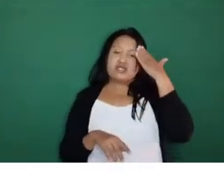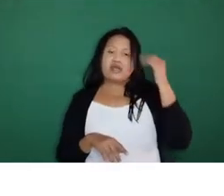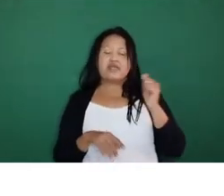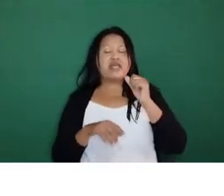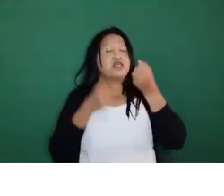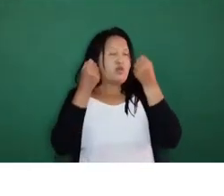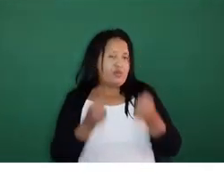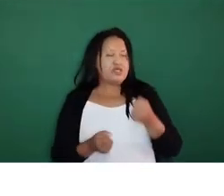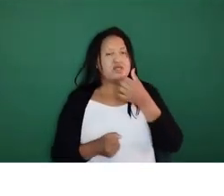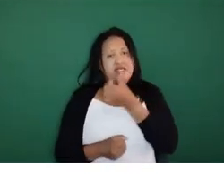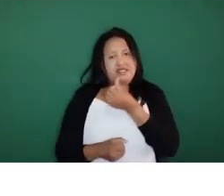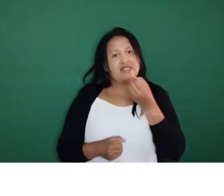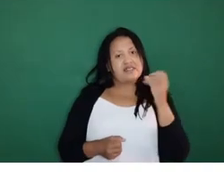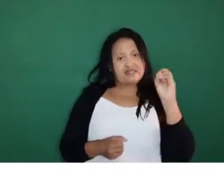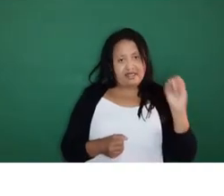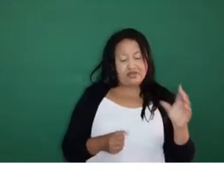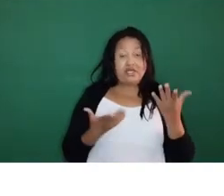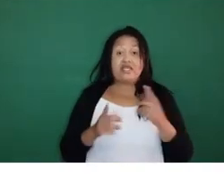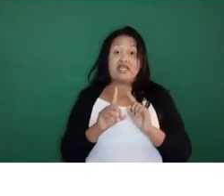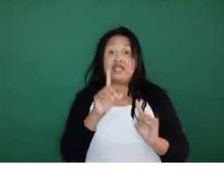e altura é